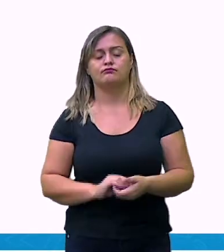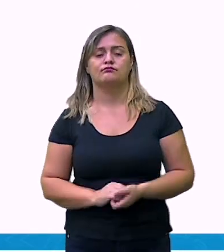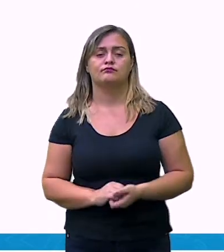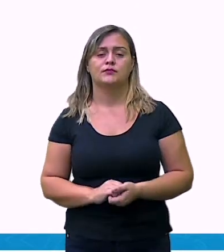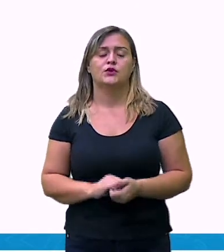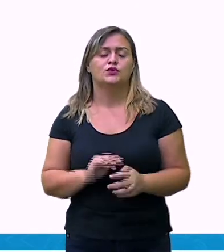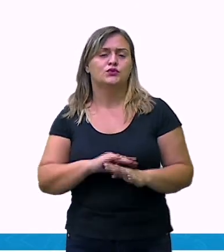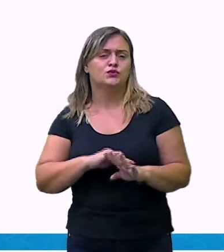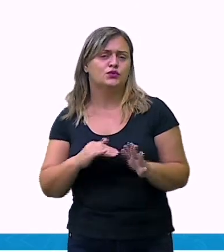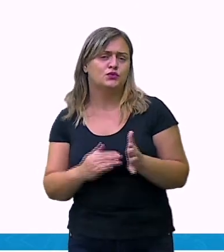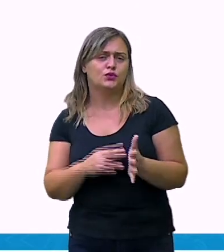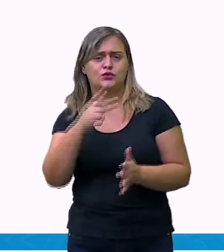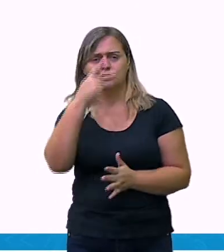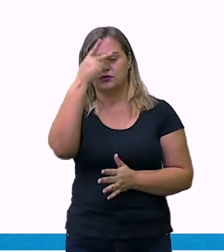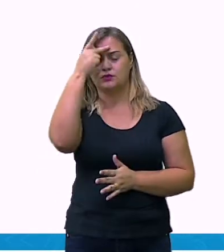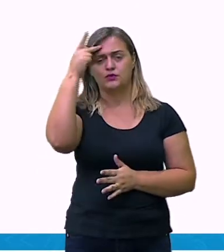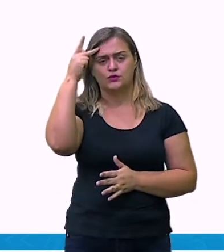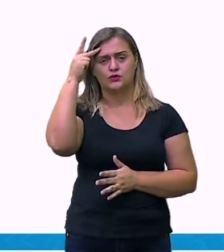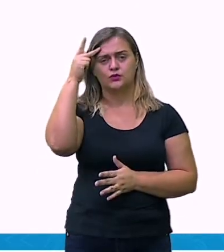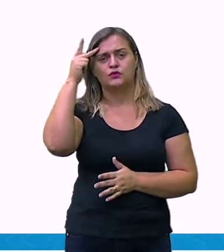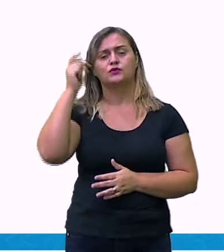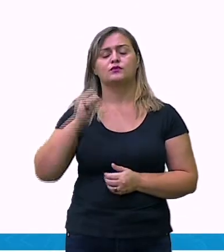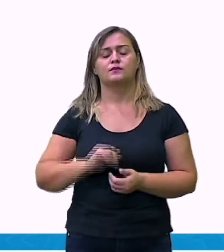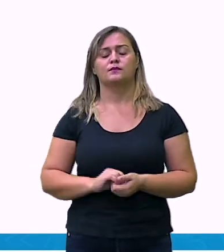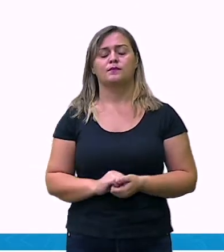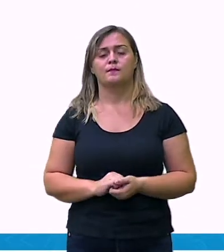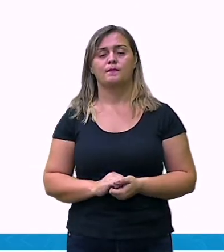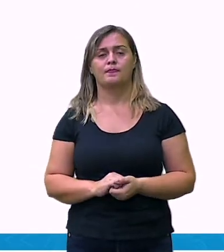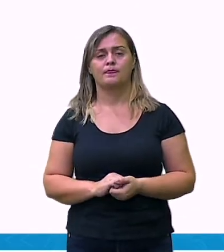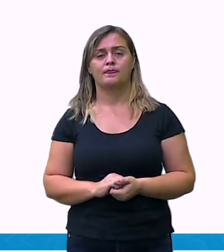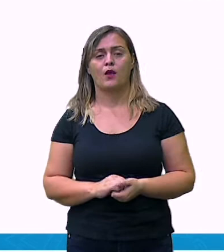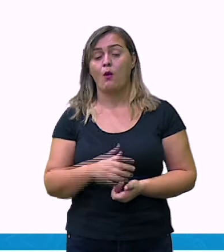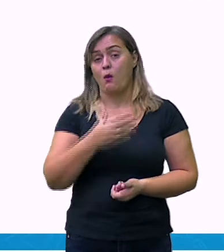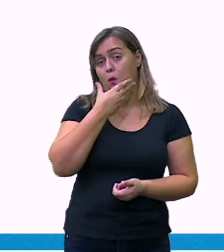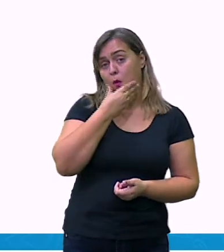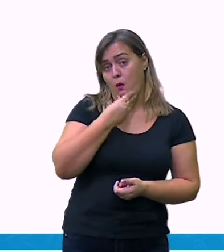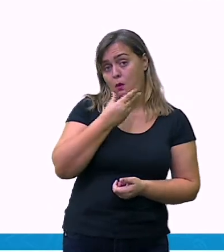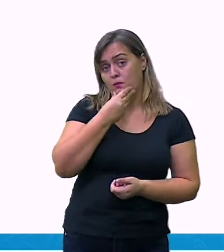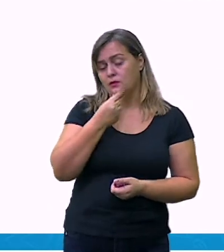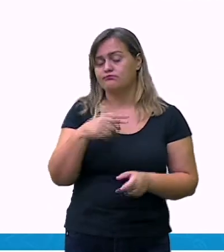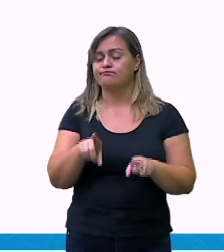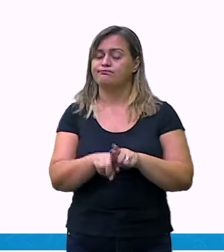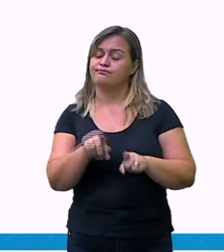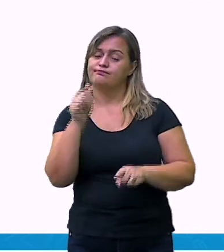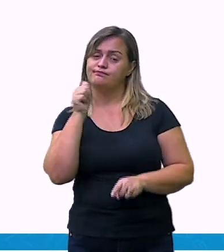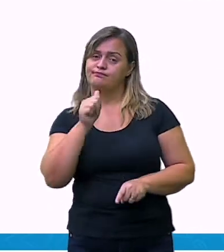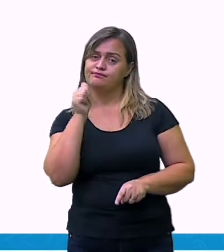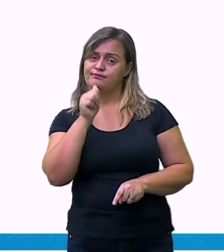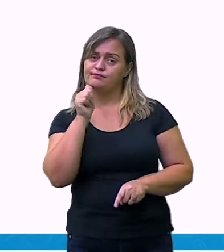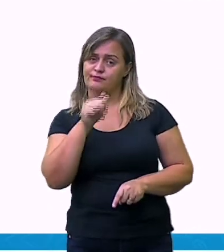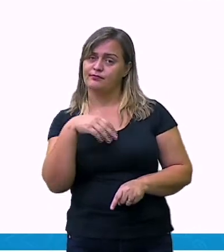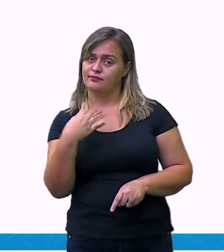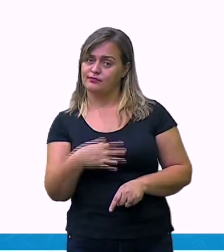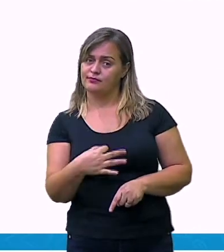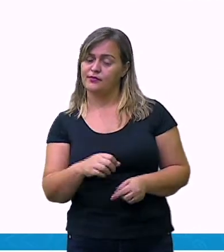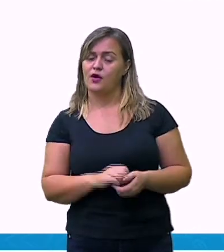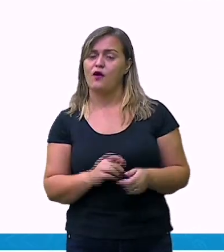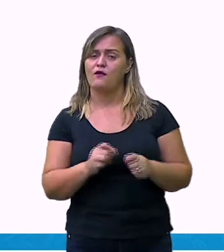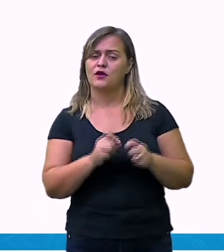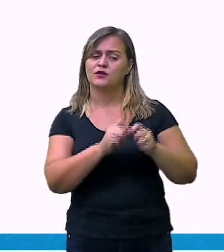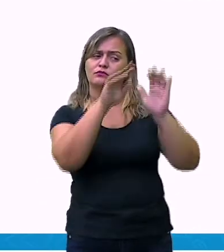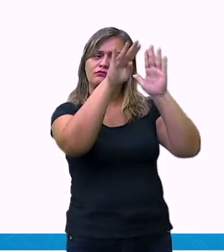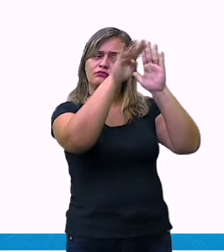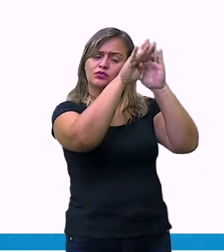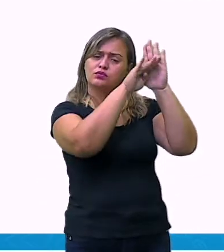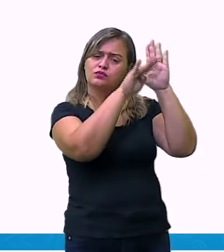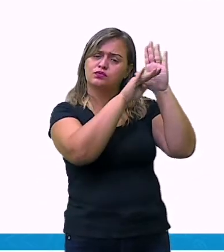todos os seres humanos, homem e mulher. Então, nós vamos citar aqui, fazer uma lista.